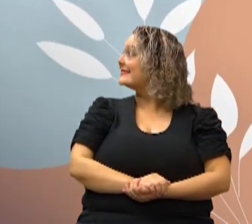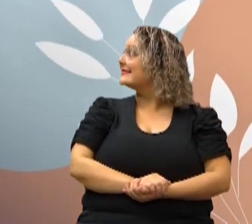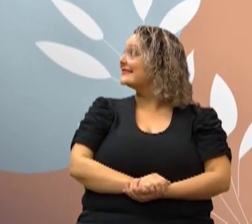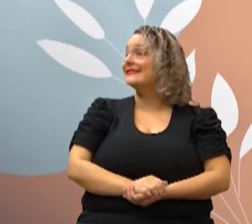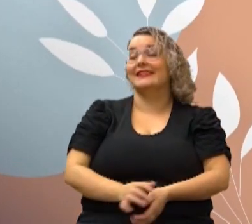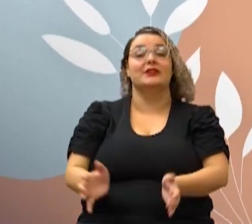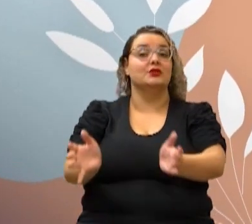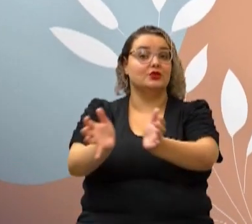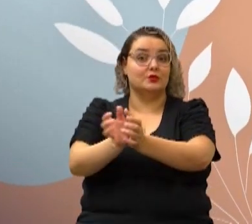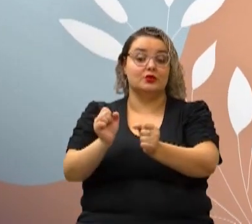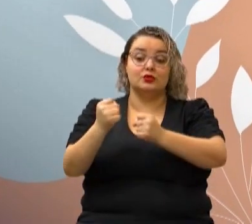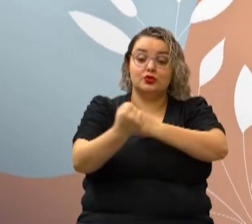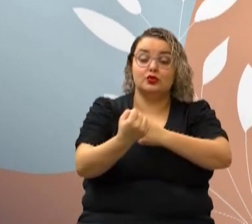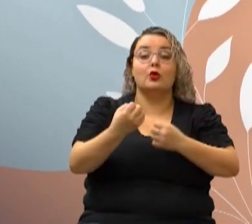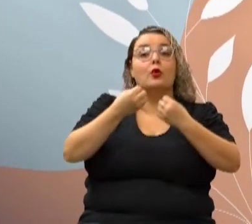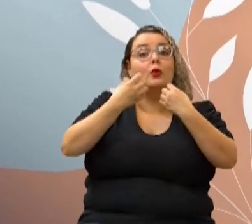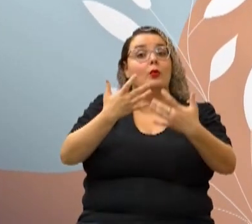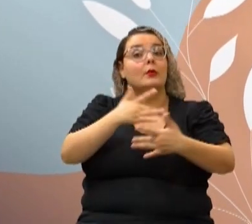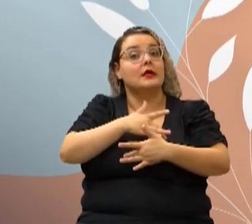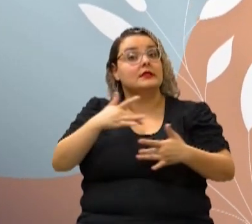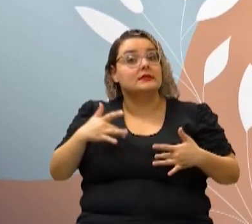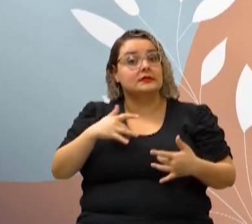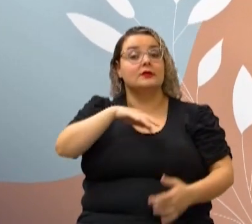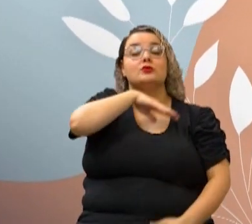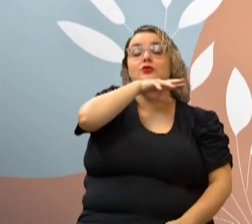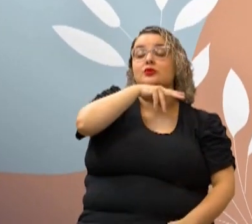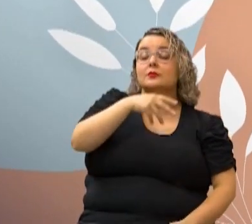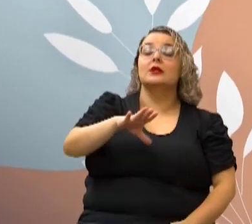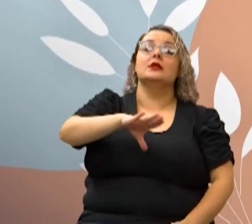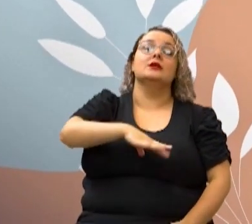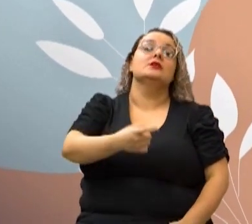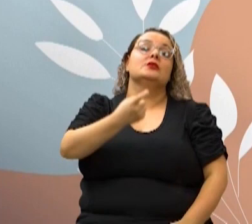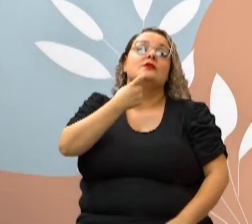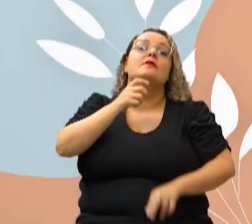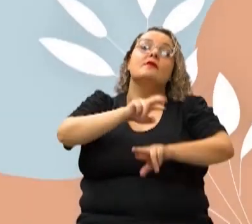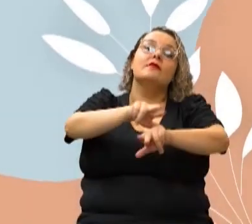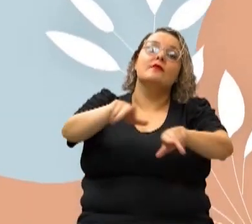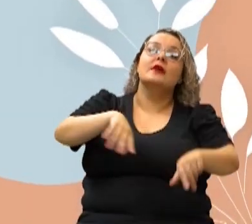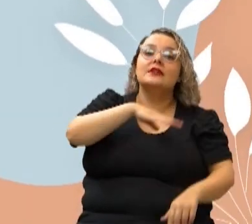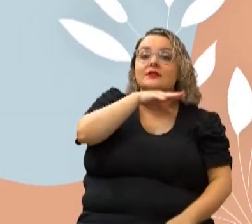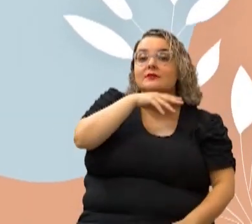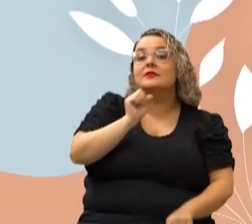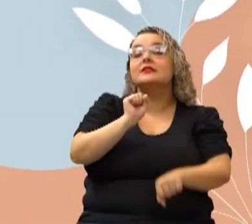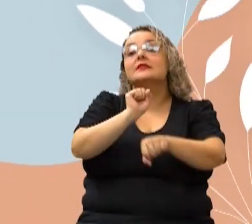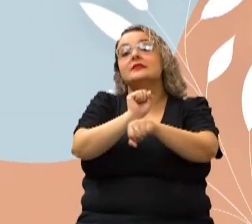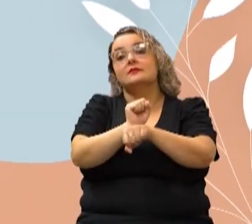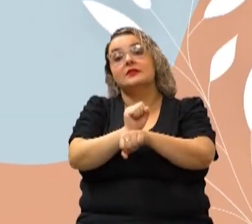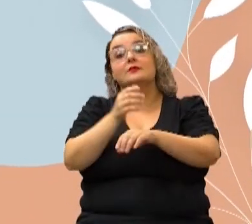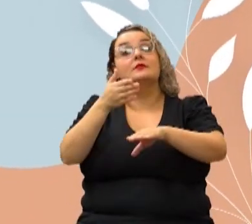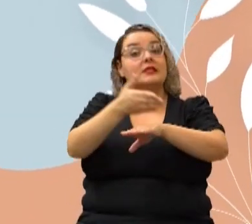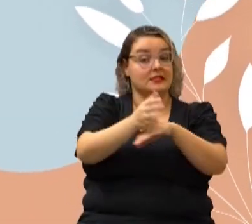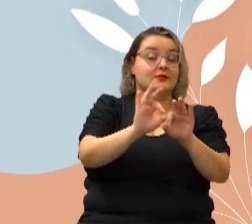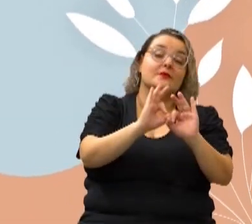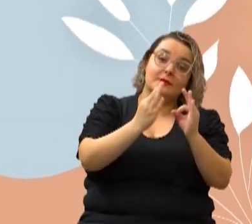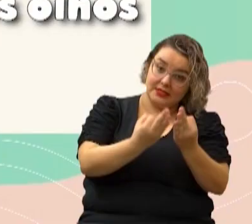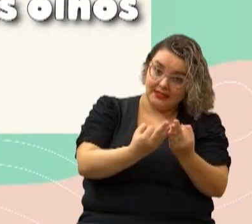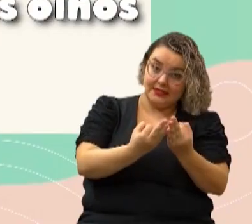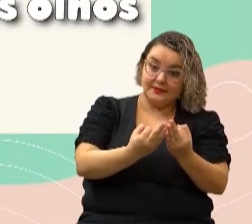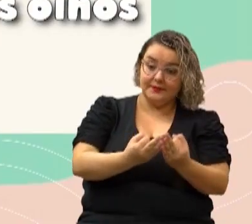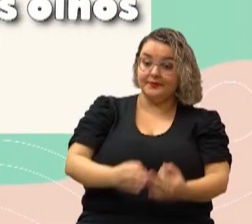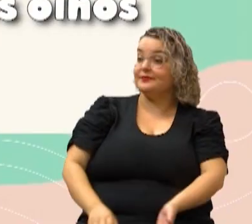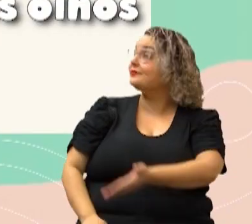O Departamento de Proteção e Bem-Estar Animal de Campinas está com vários animais esperando para fazer parte de uma